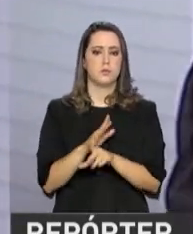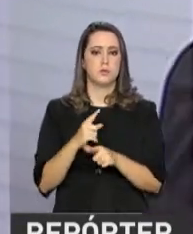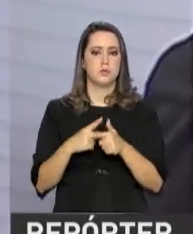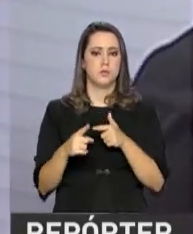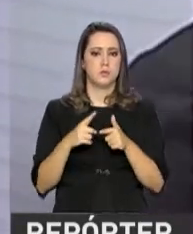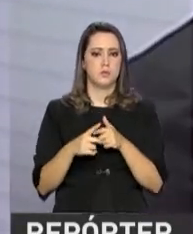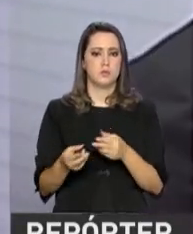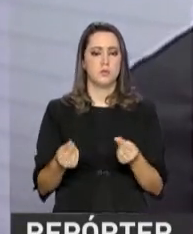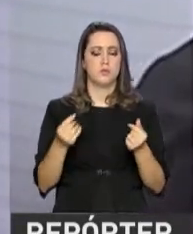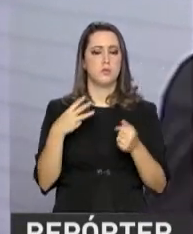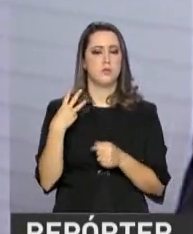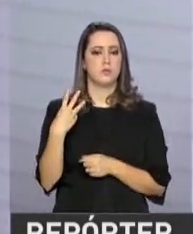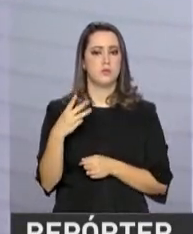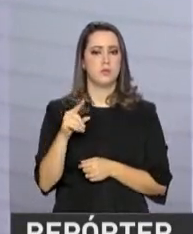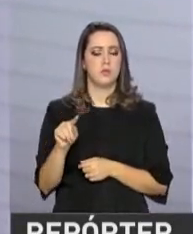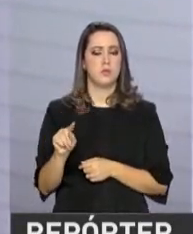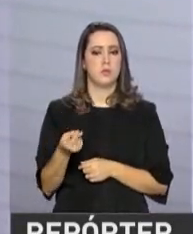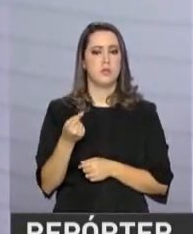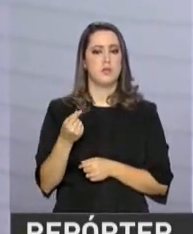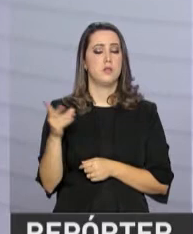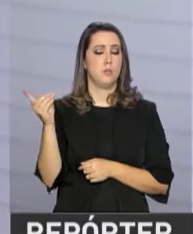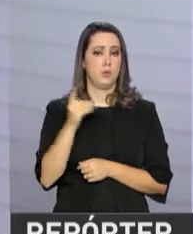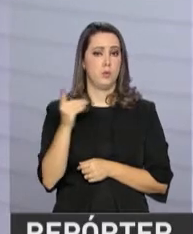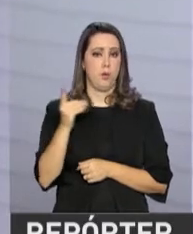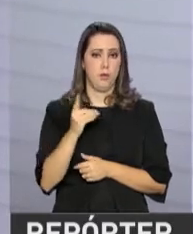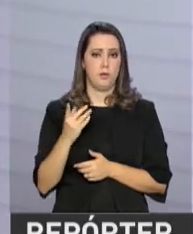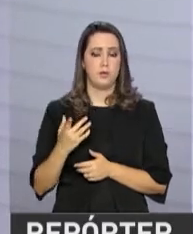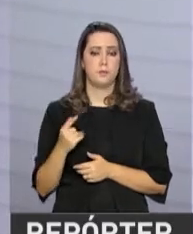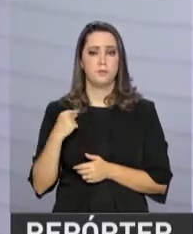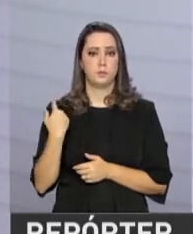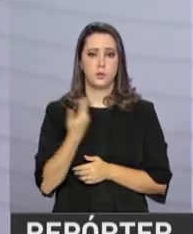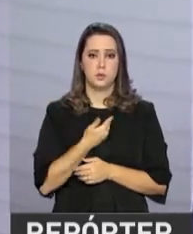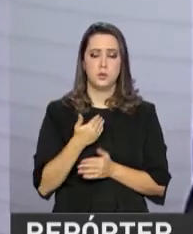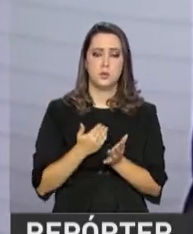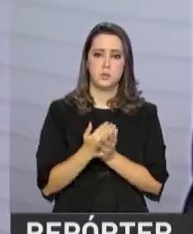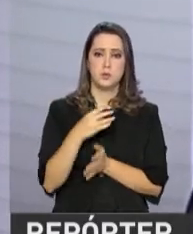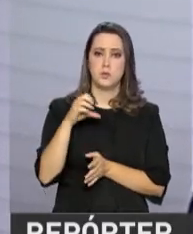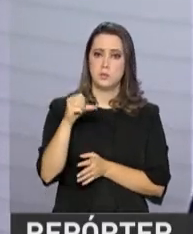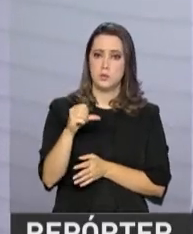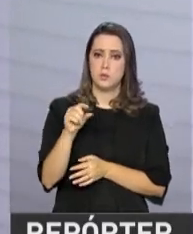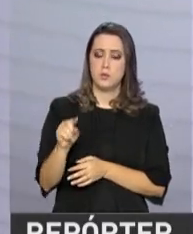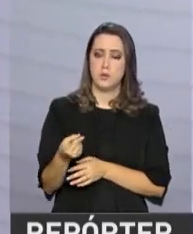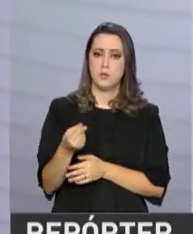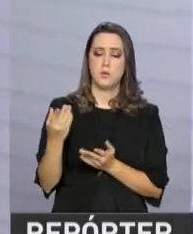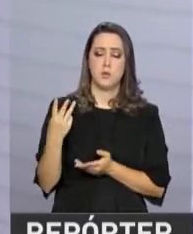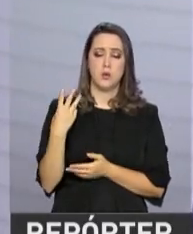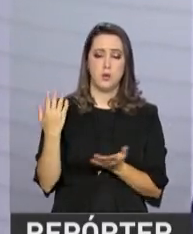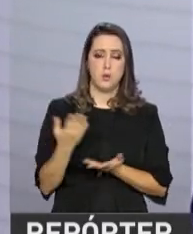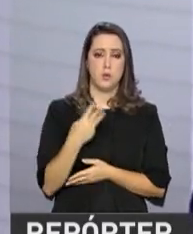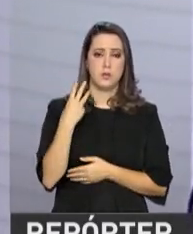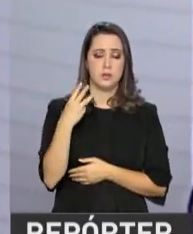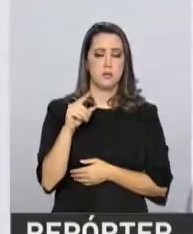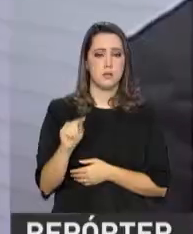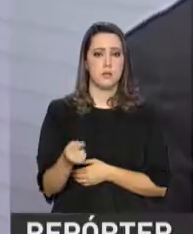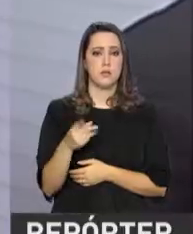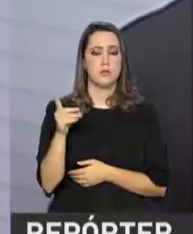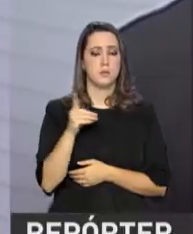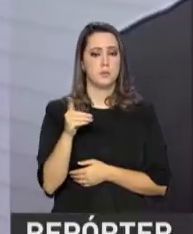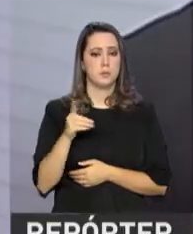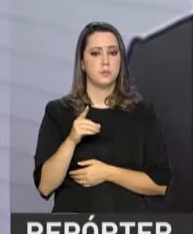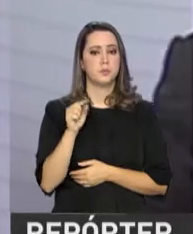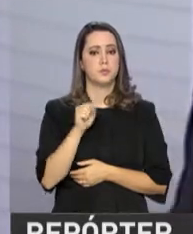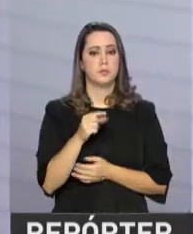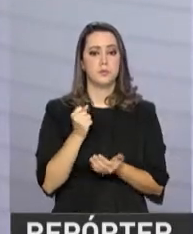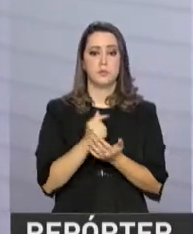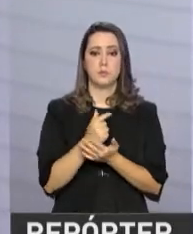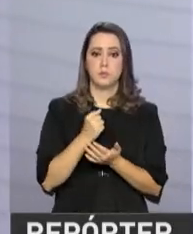custo de 3 mil dólares do tratamento começamos com 9.000 torneio agora estamos em 3 mil doses do tratamento esta